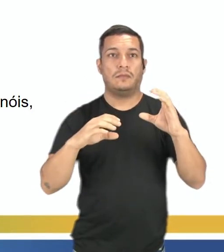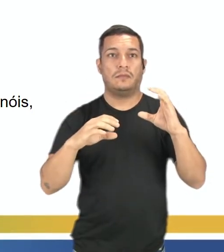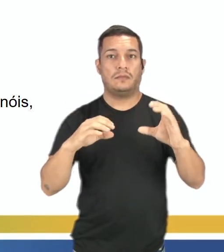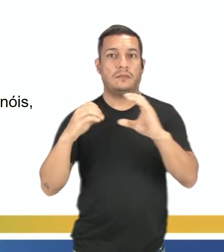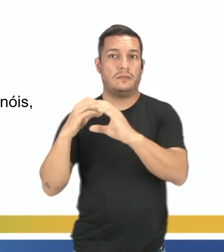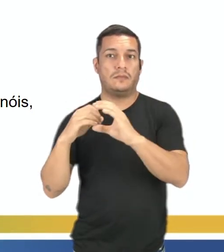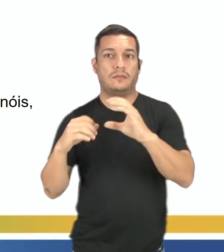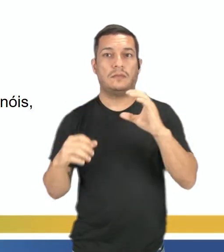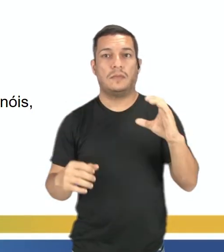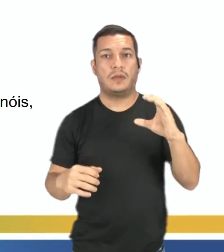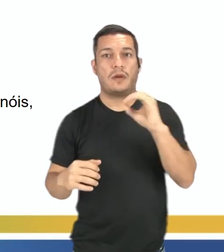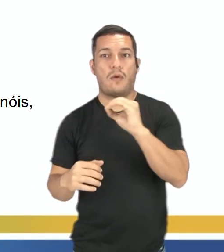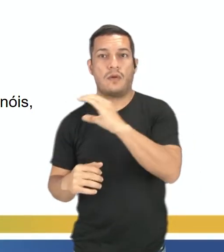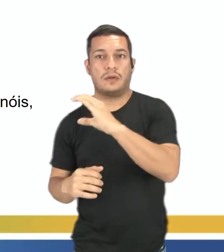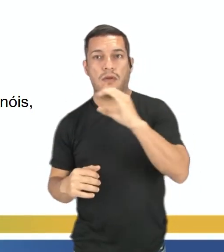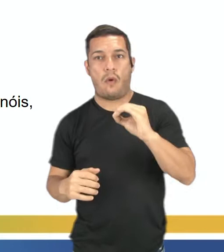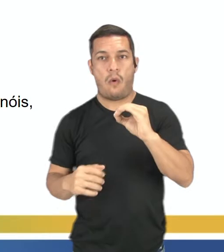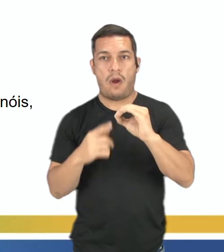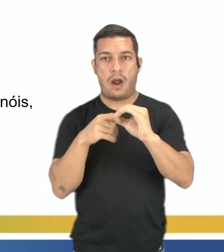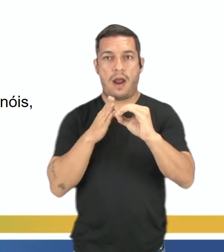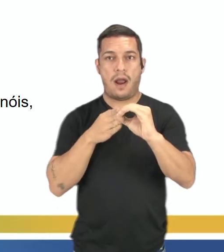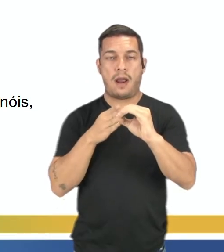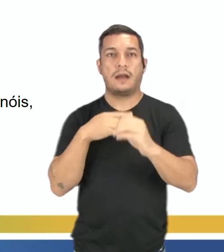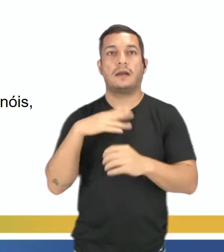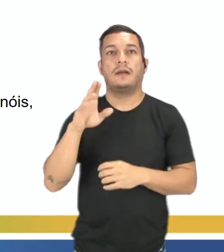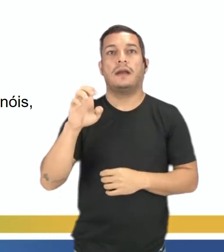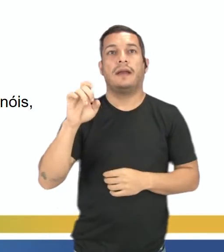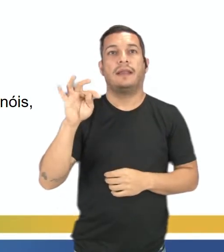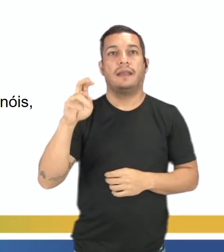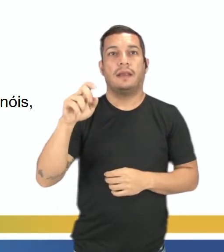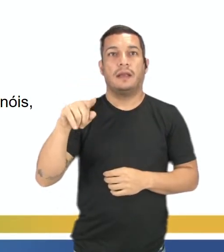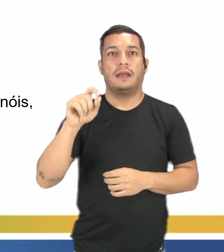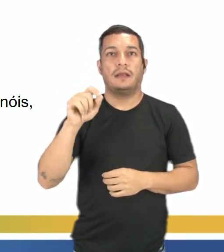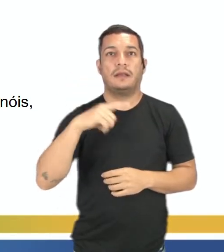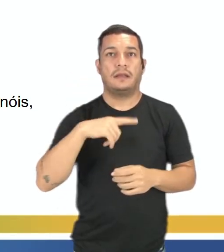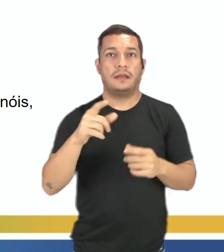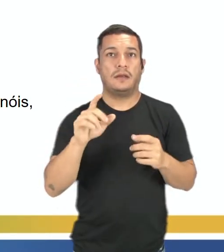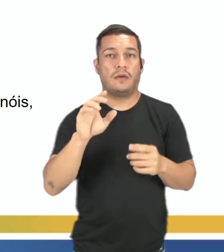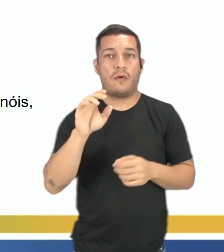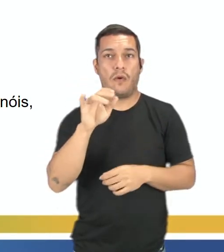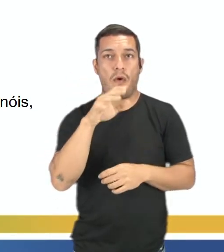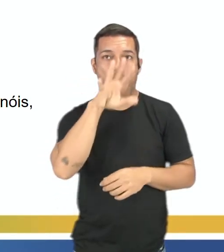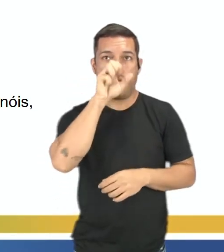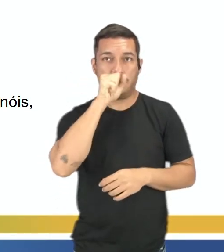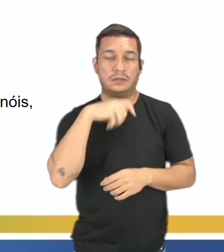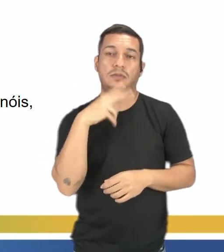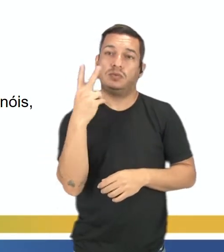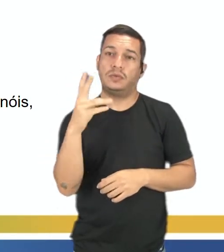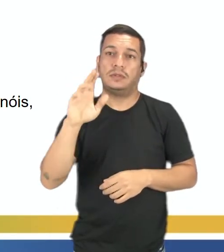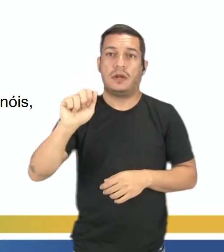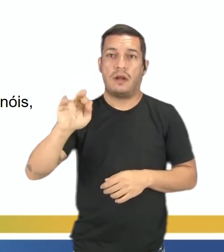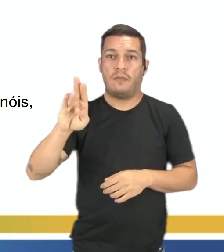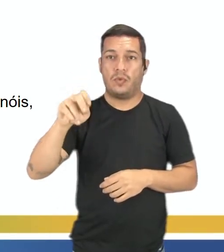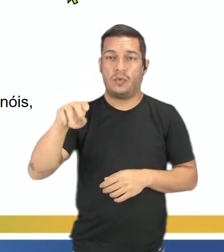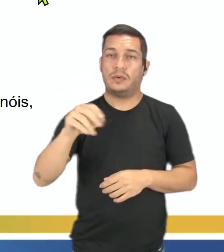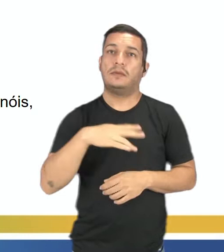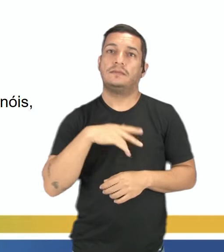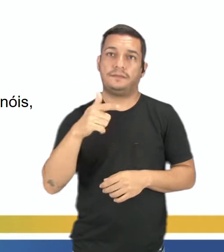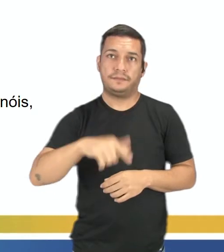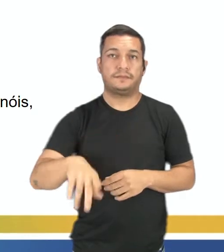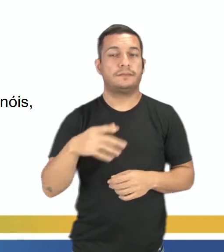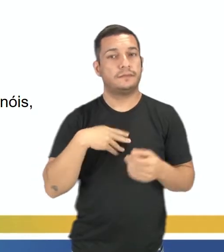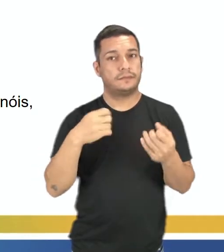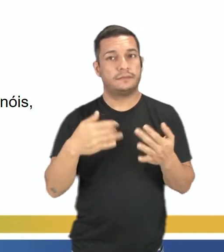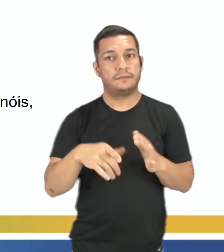carbono os éteres são compostos orgânicos que possui o elemento oxigênio entre dois carbonos aqui só está